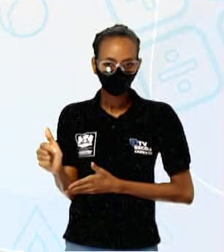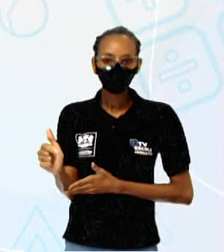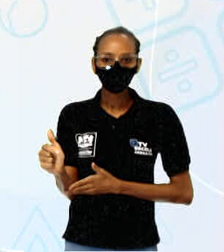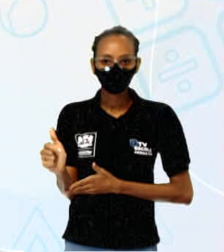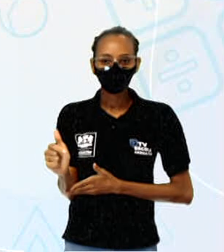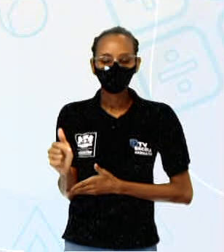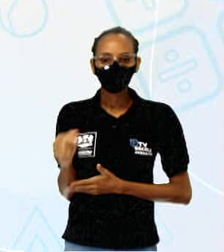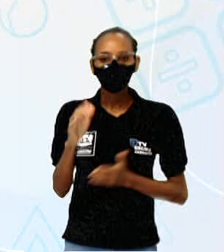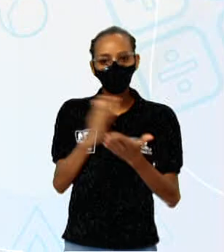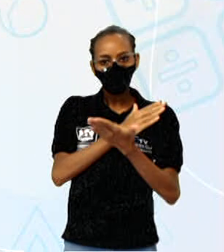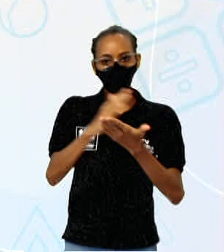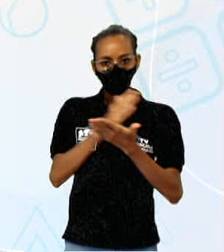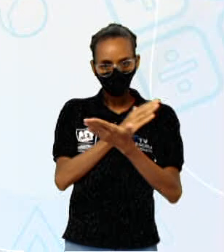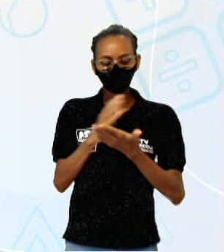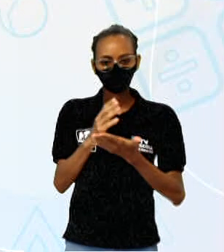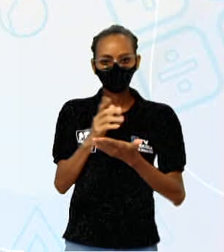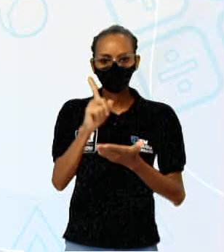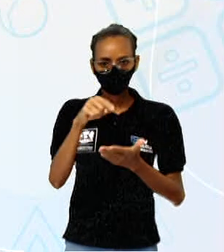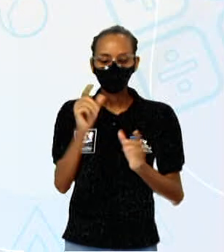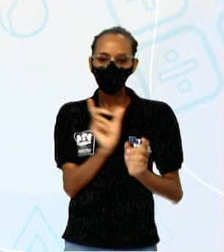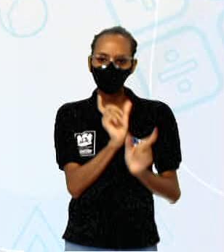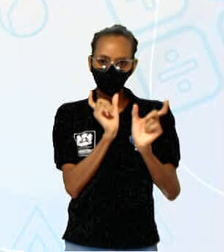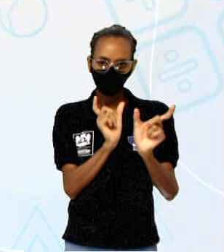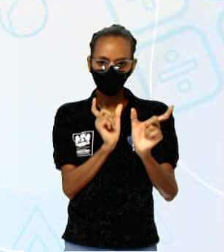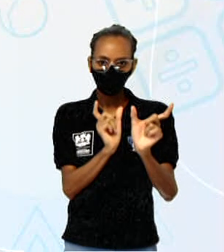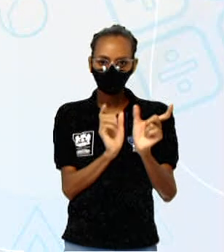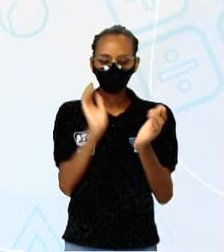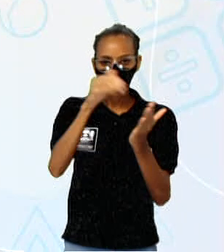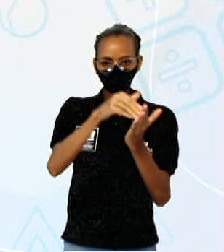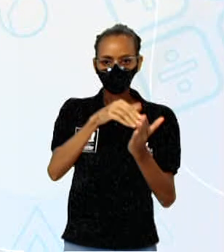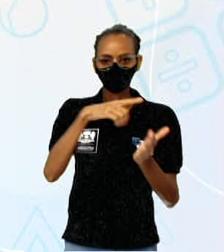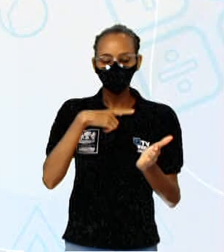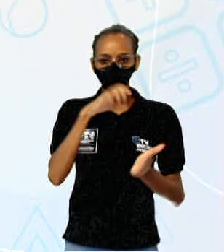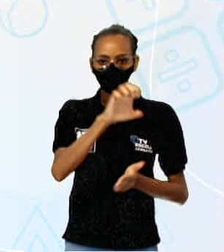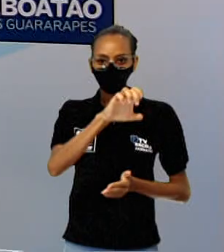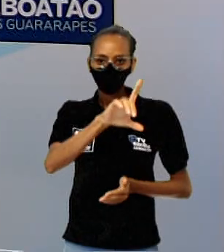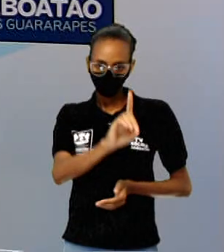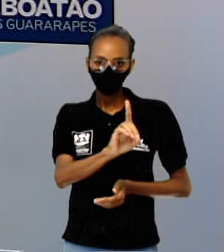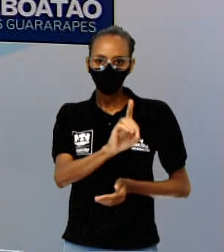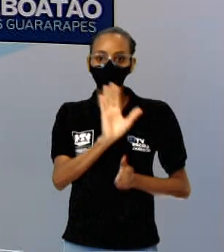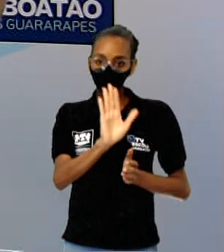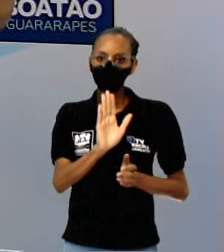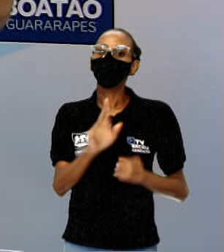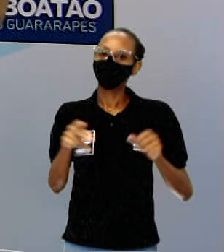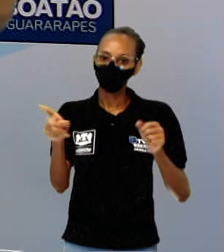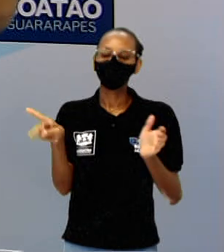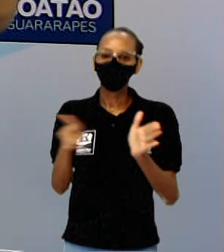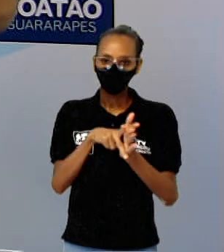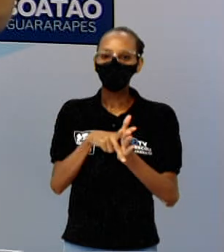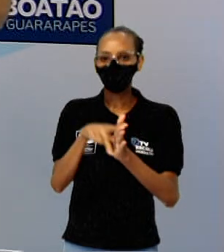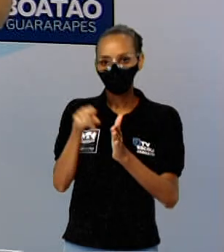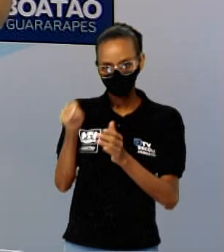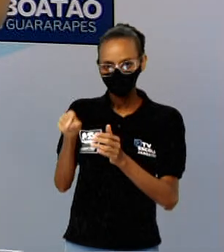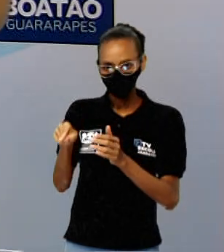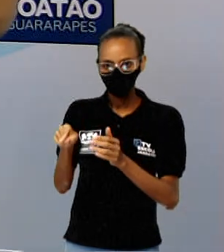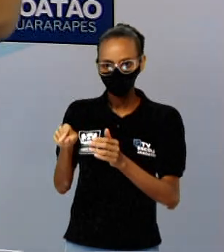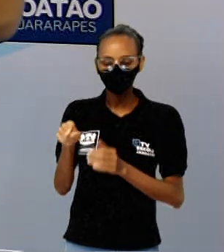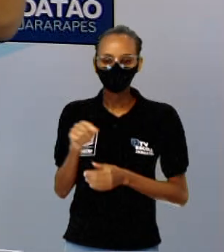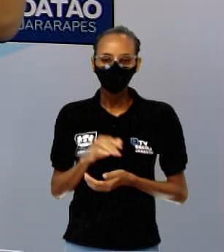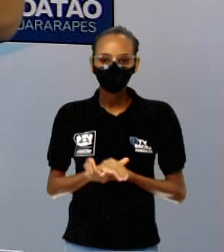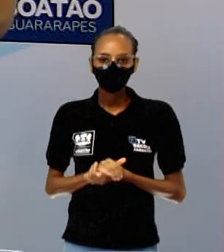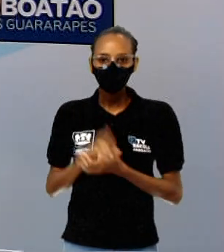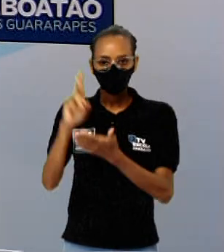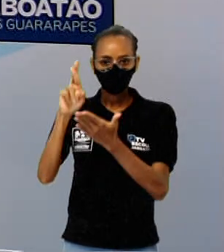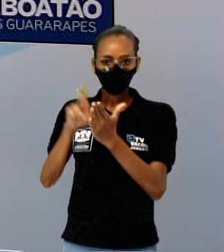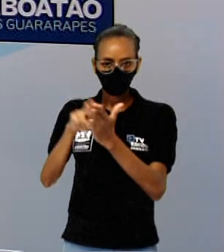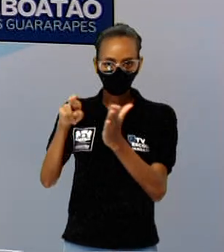final ED, mas continuam como poderia falar? Continuam sendo considerados como verbos irregulares. Eu coloquei